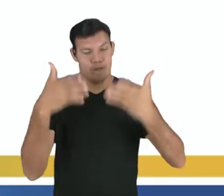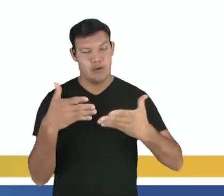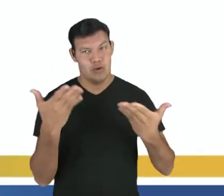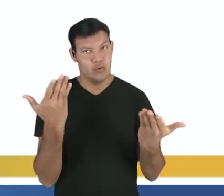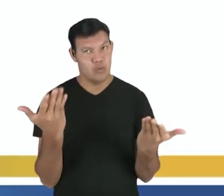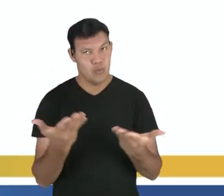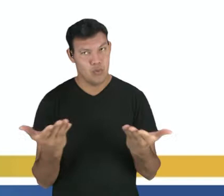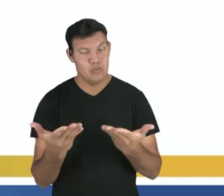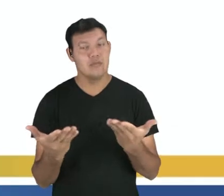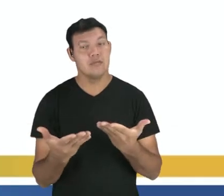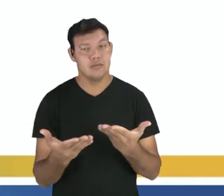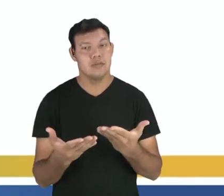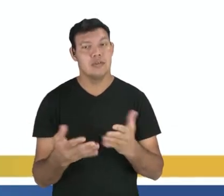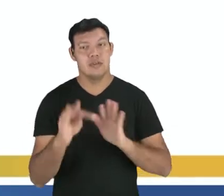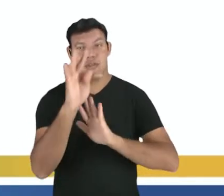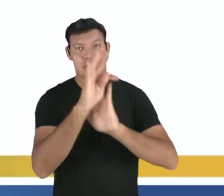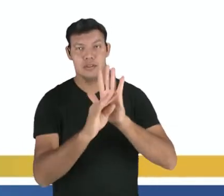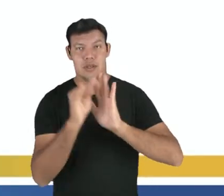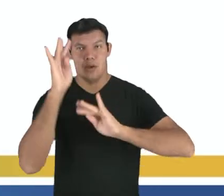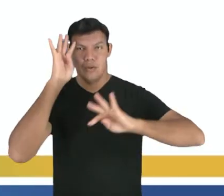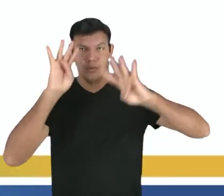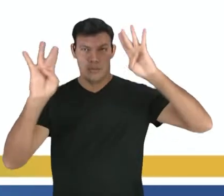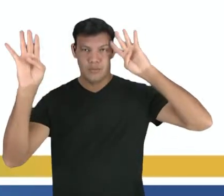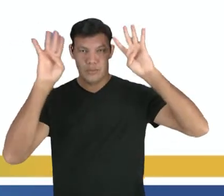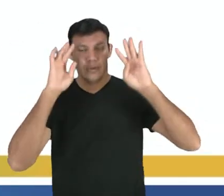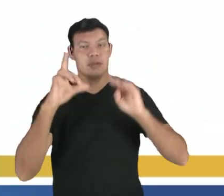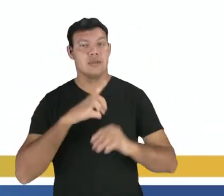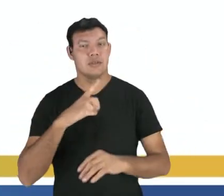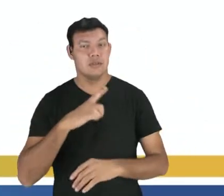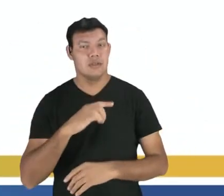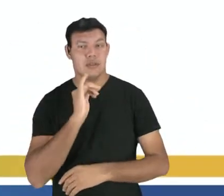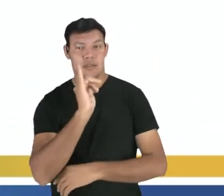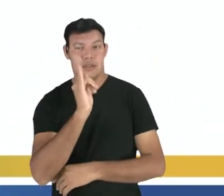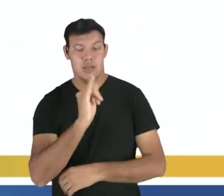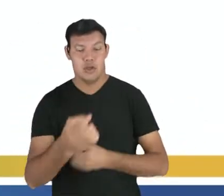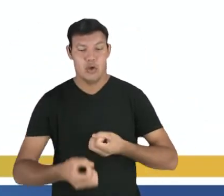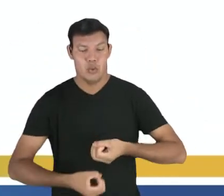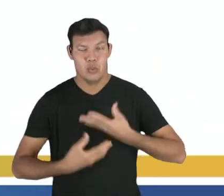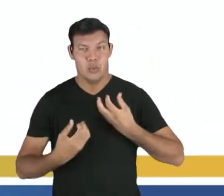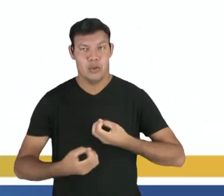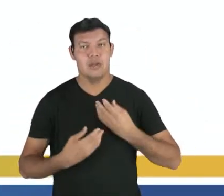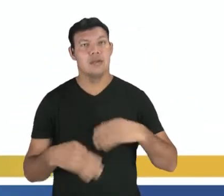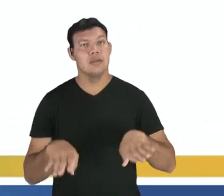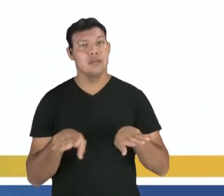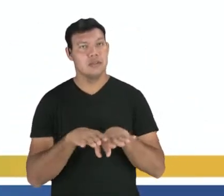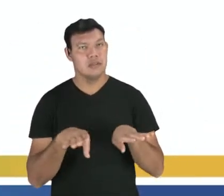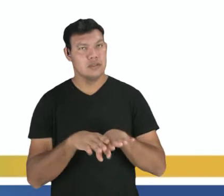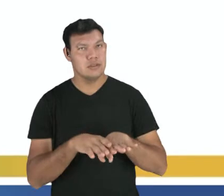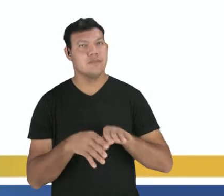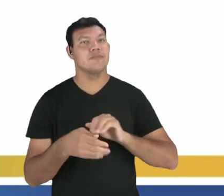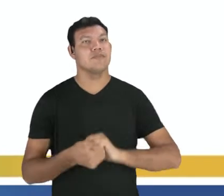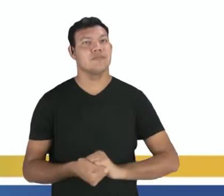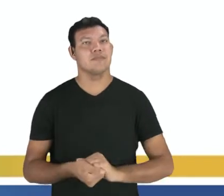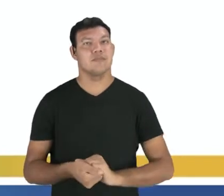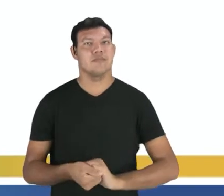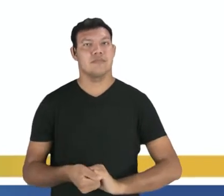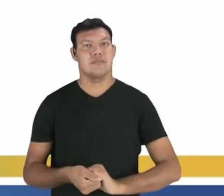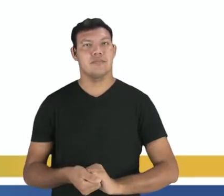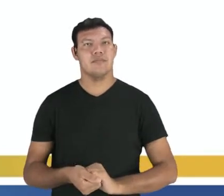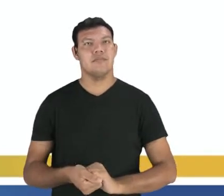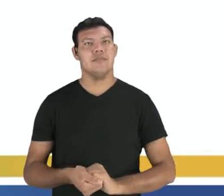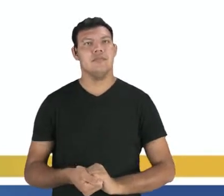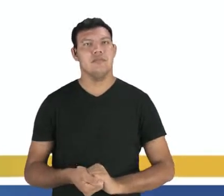nós temos a narrativa poética a narrativa objetiva EA narrativa de ficção que é um pouco de hoje